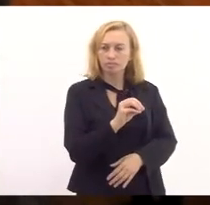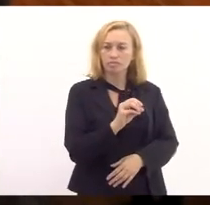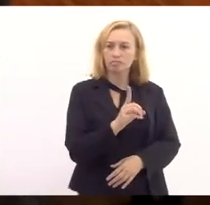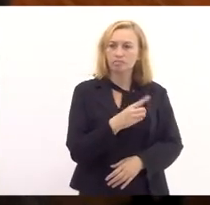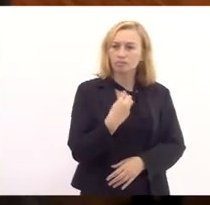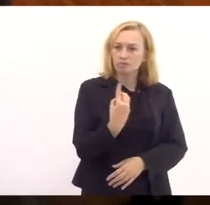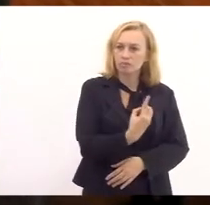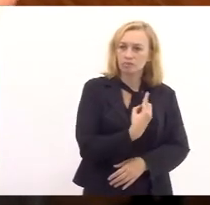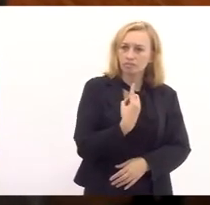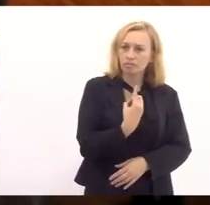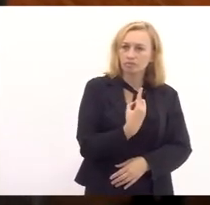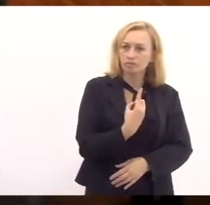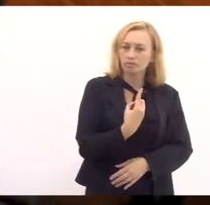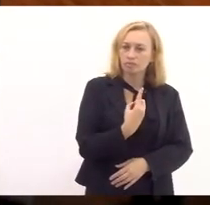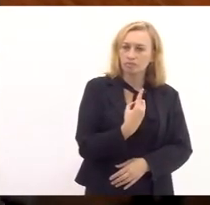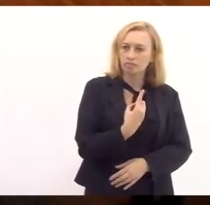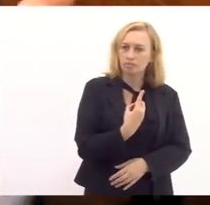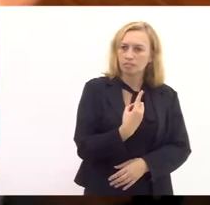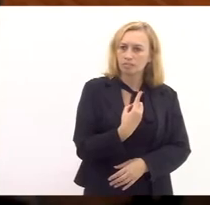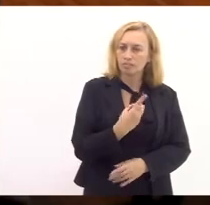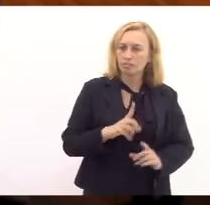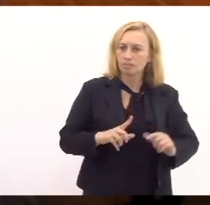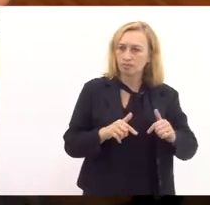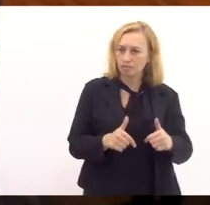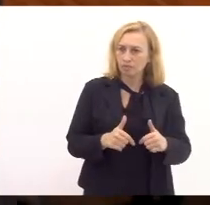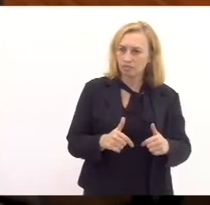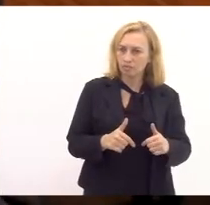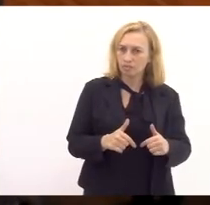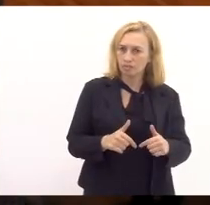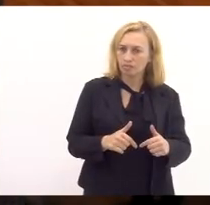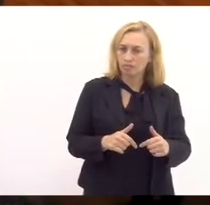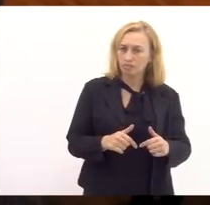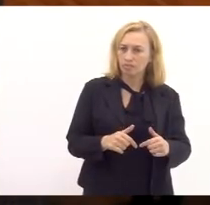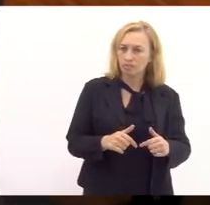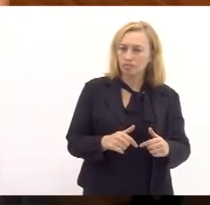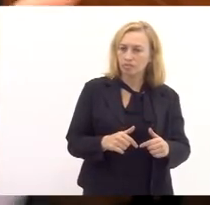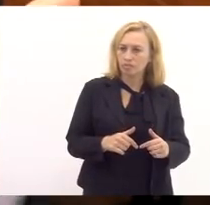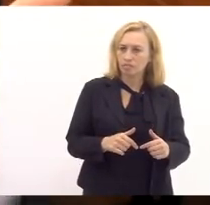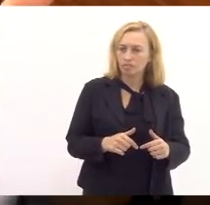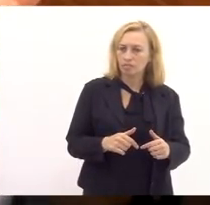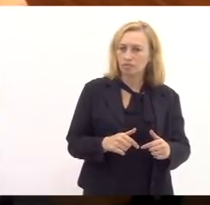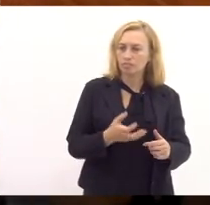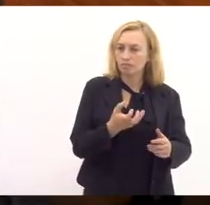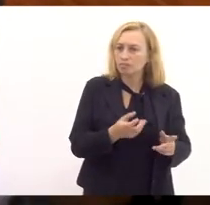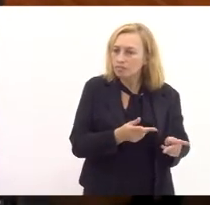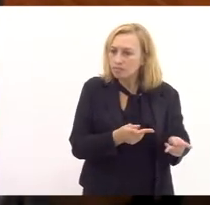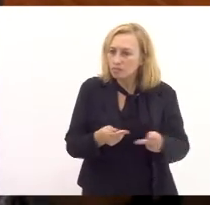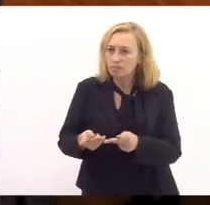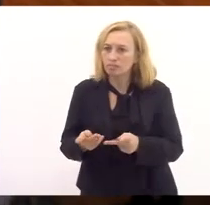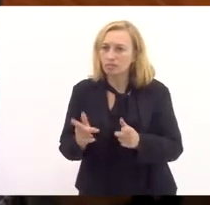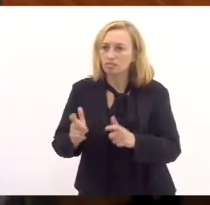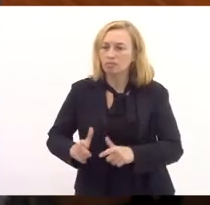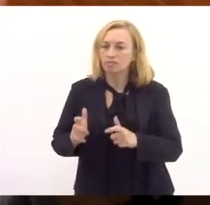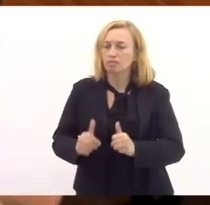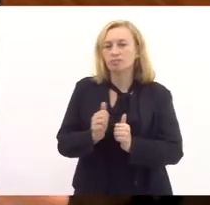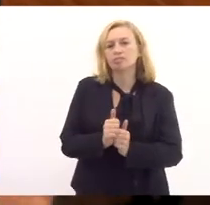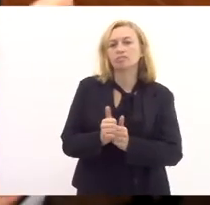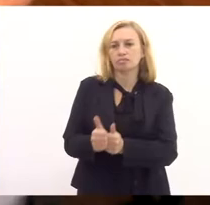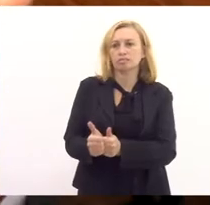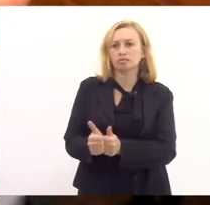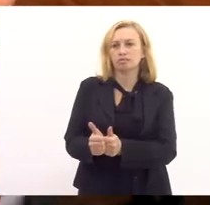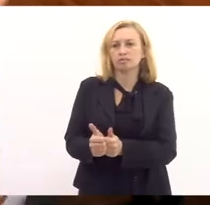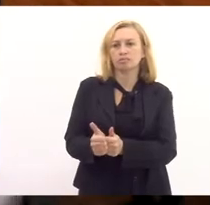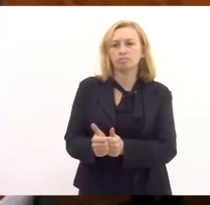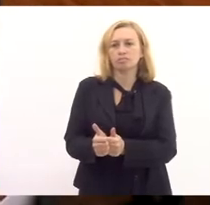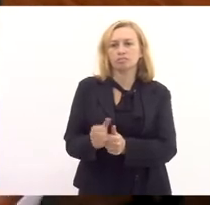gente procede, na medida da nossa limitação, a gente tenta visitar o local e fazer o acompanhamento